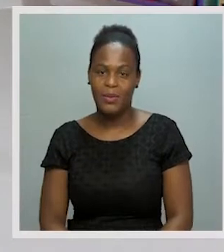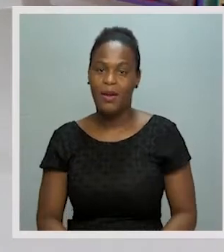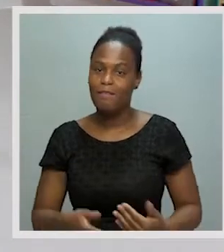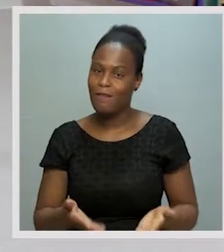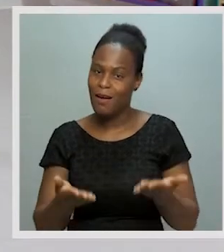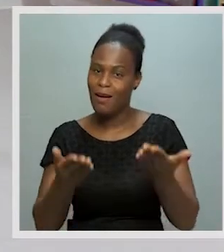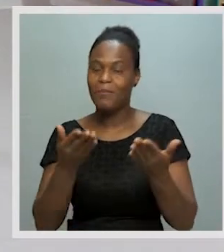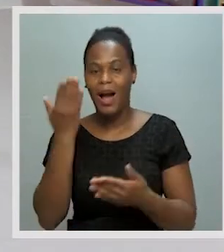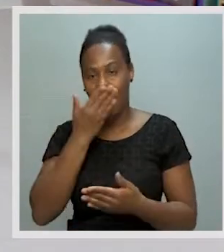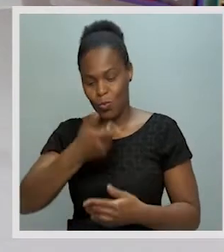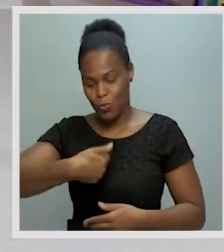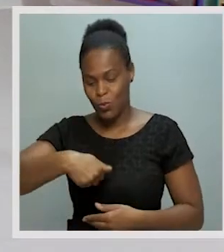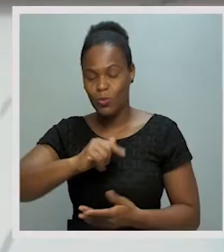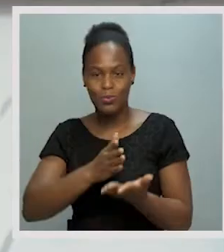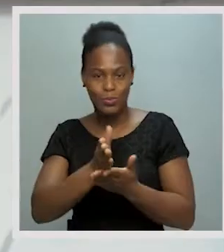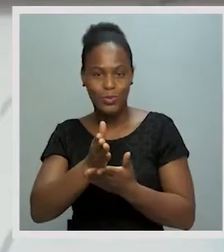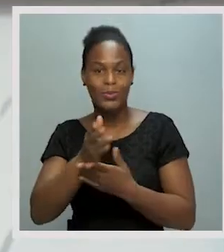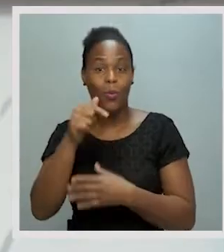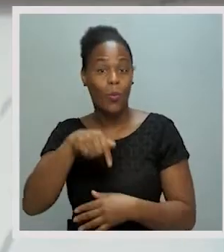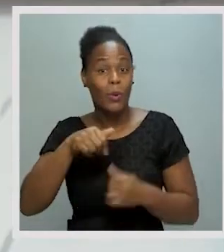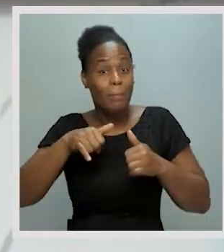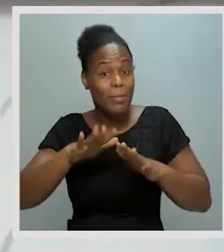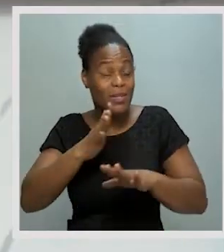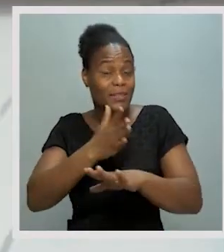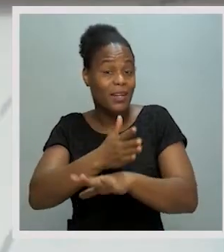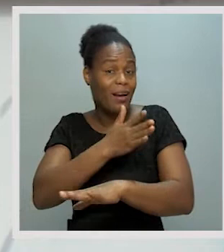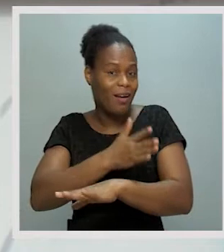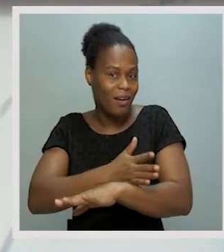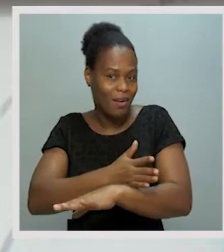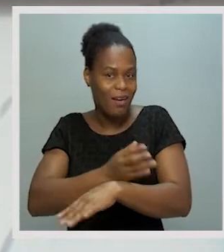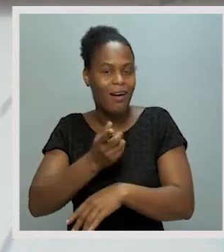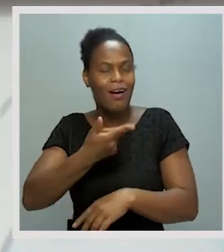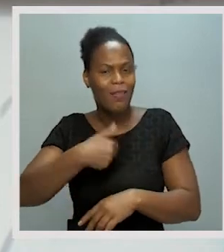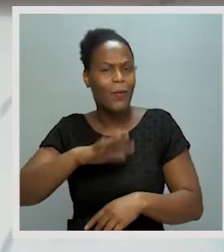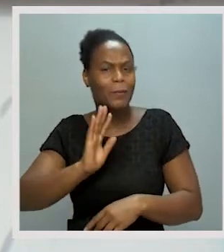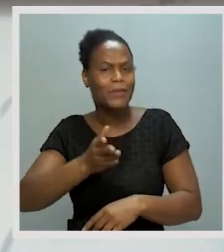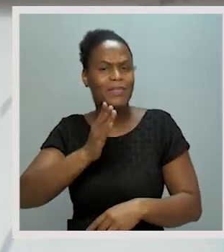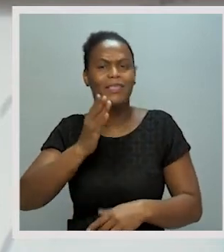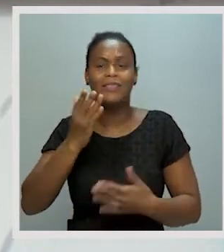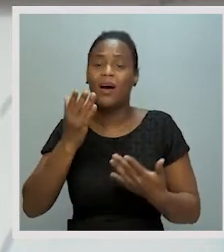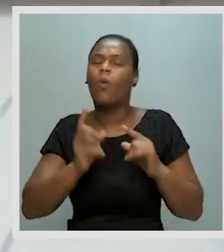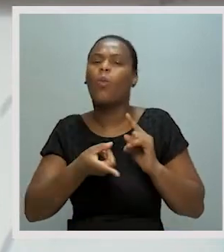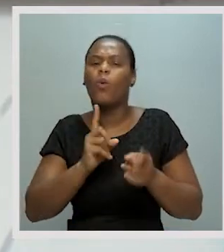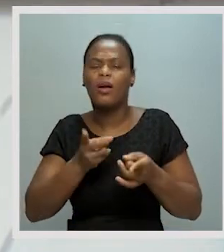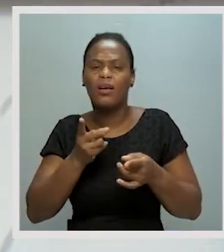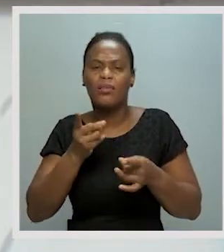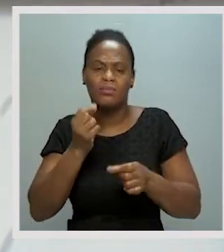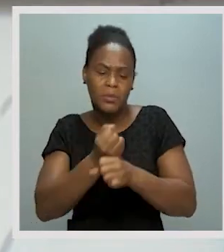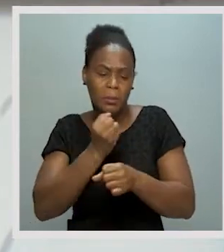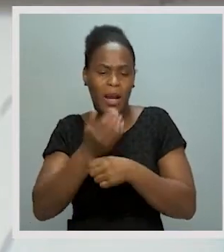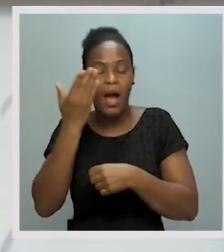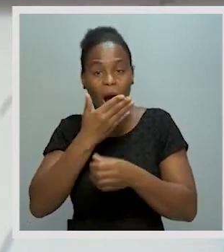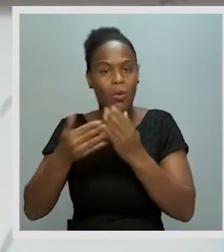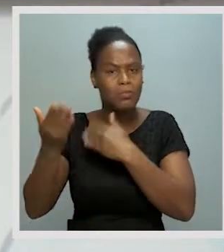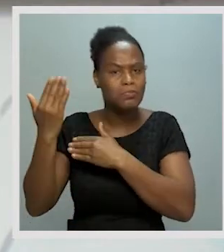Vamos prosseguir com a nossa aula de hoje, mas antes vamos ter que relembrar o que foi trabalhado na